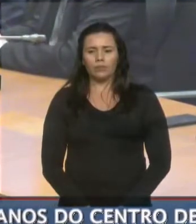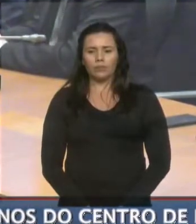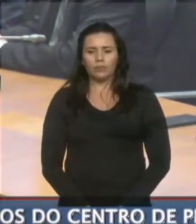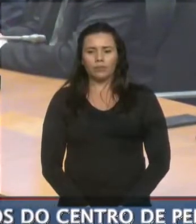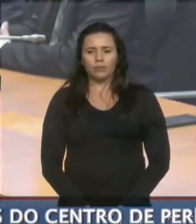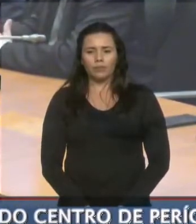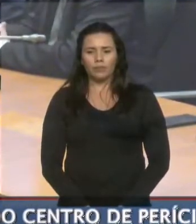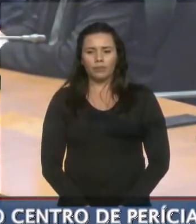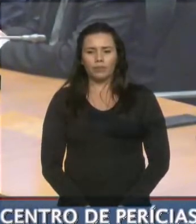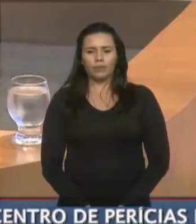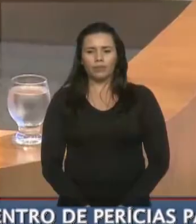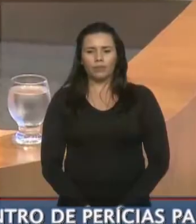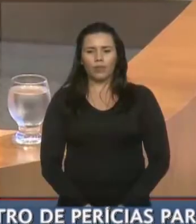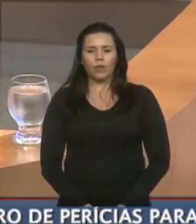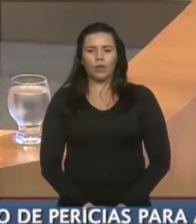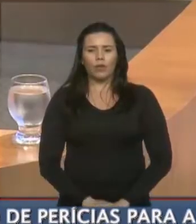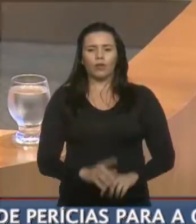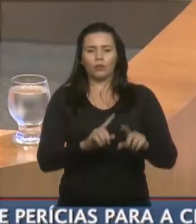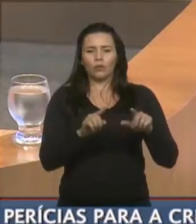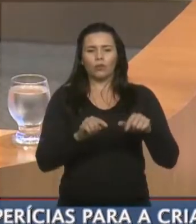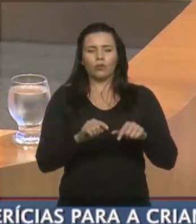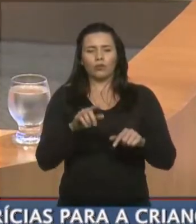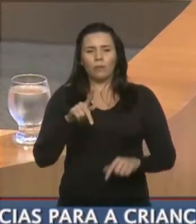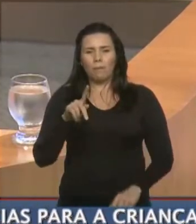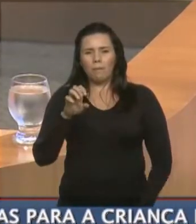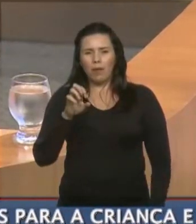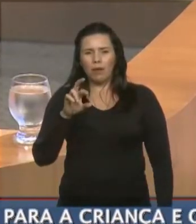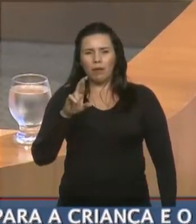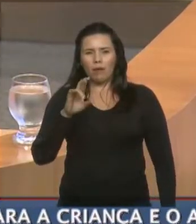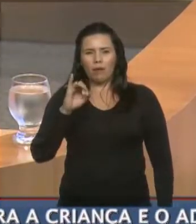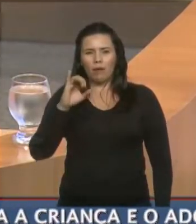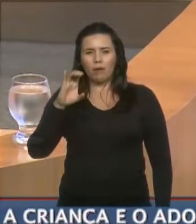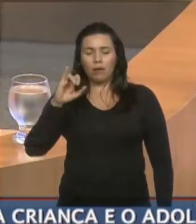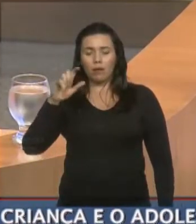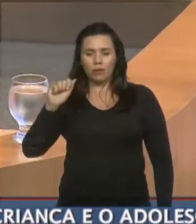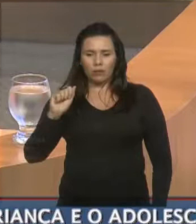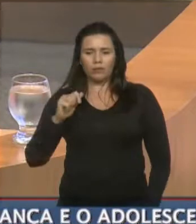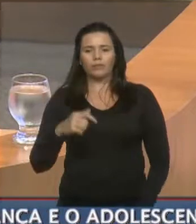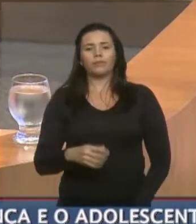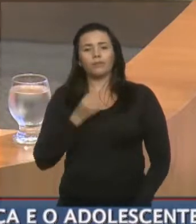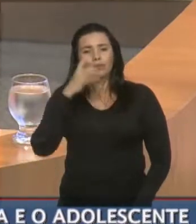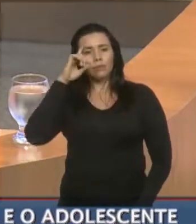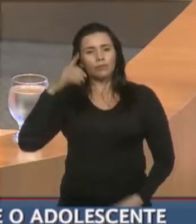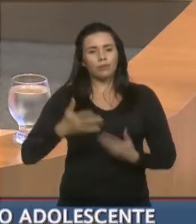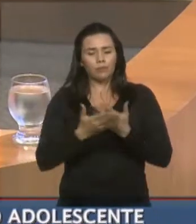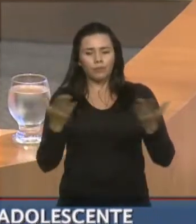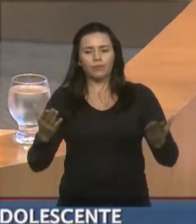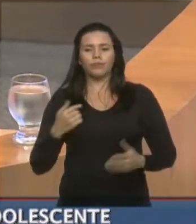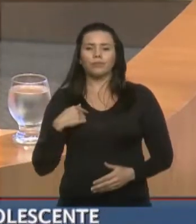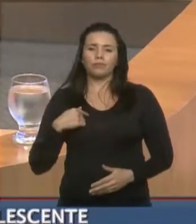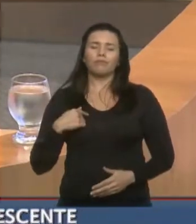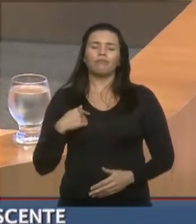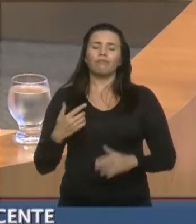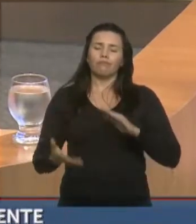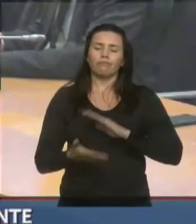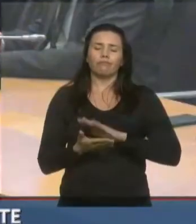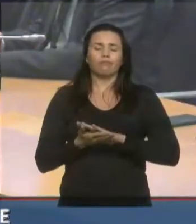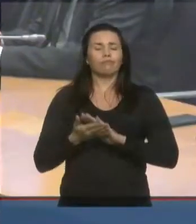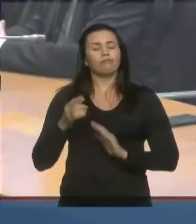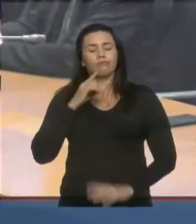Bom dia a todos. Cumprimentar a mesa, excelentíssimo senhor deputado Zito Rolim, presidente desta sessão